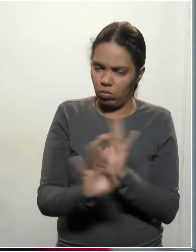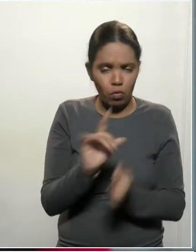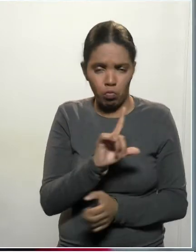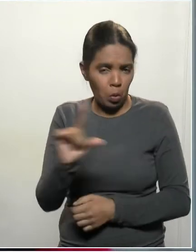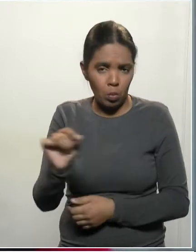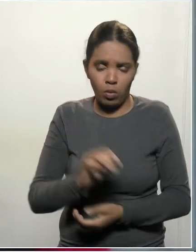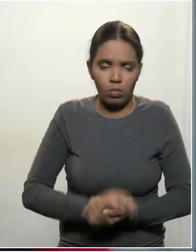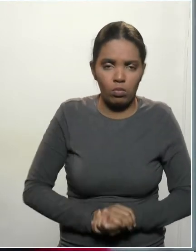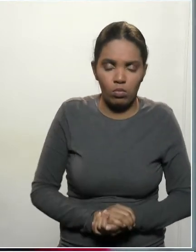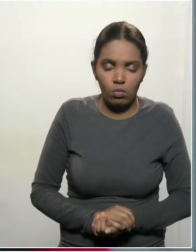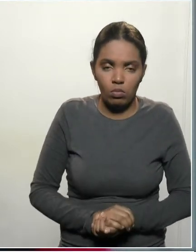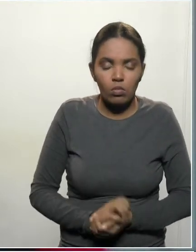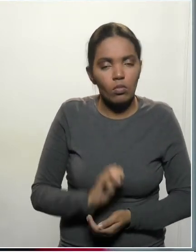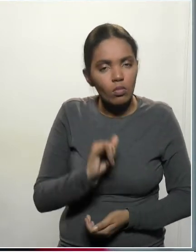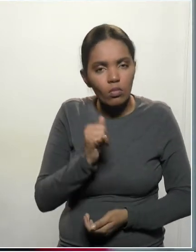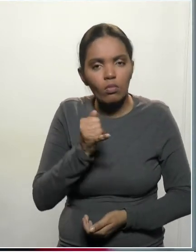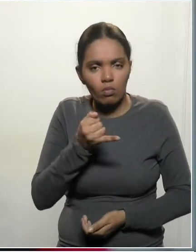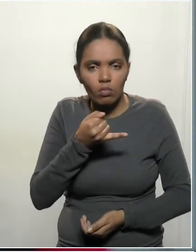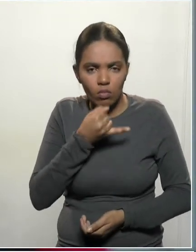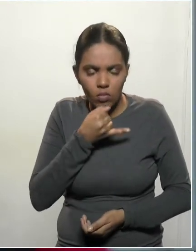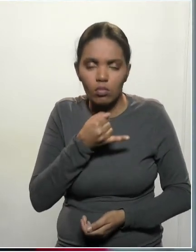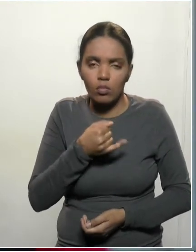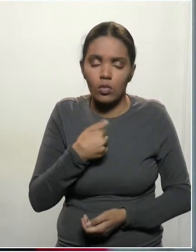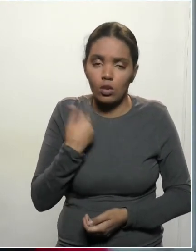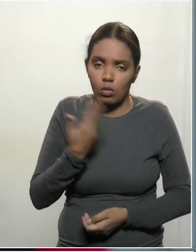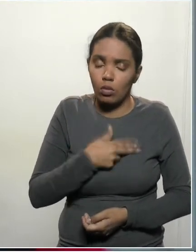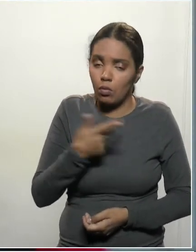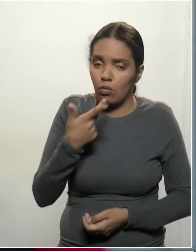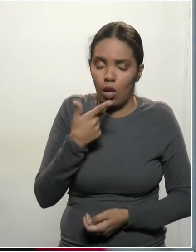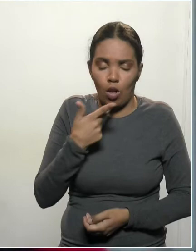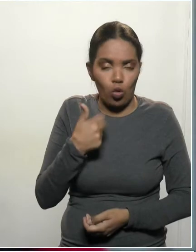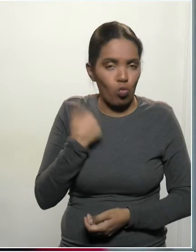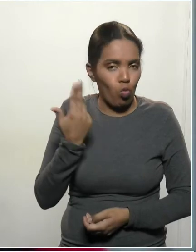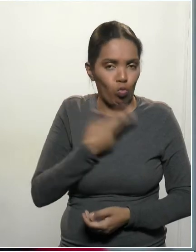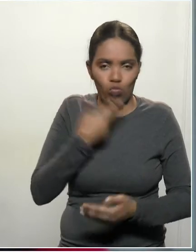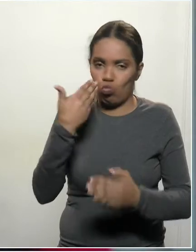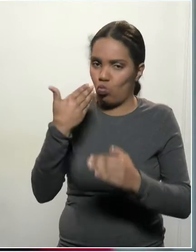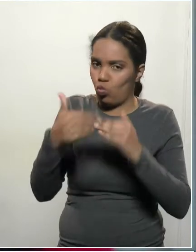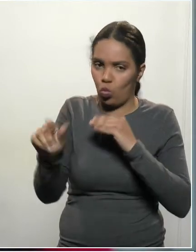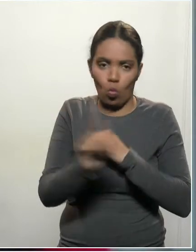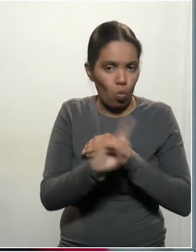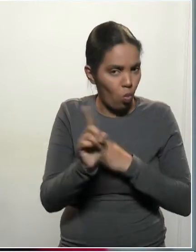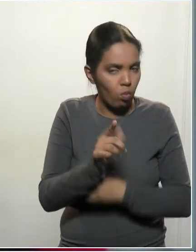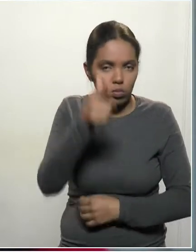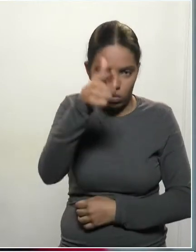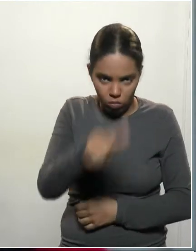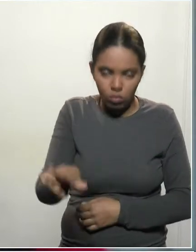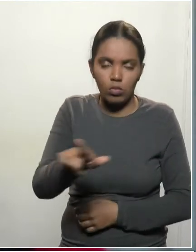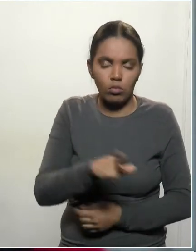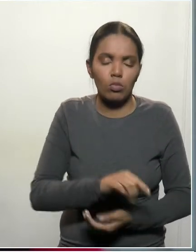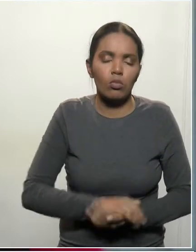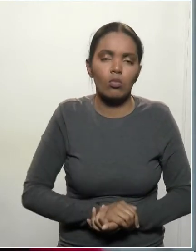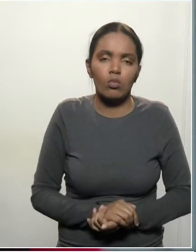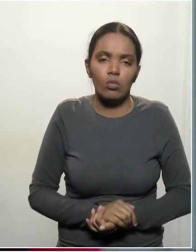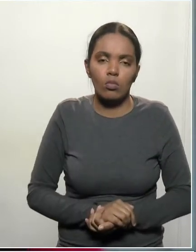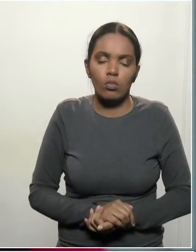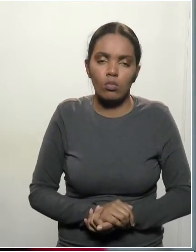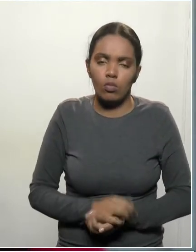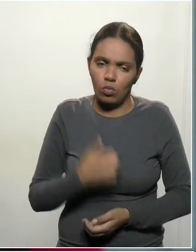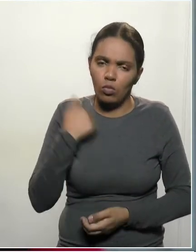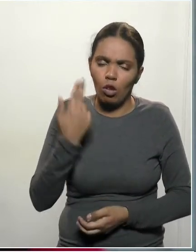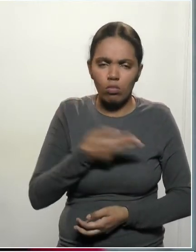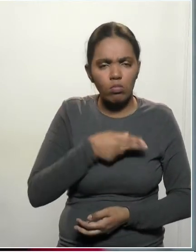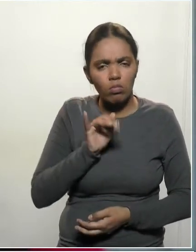triste, e a gente vai deixar aqui nosso voto de repúdio, mais uma vez, viu? A nossa